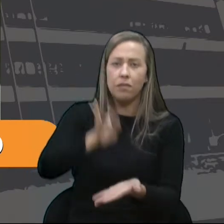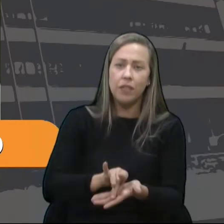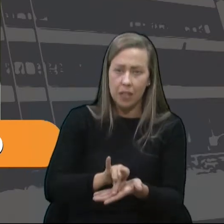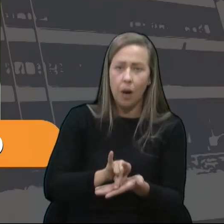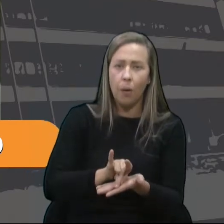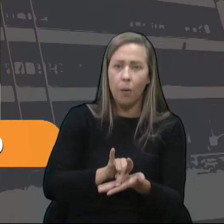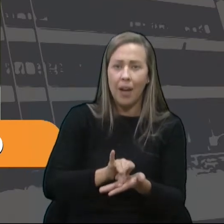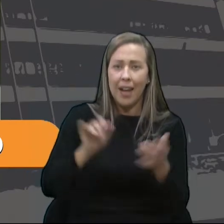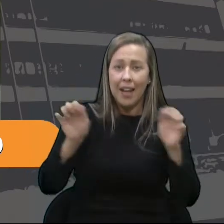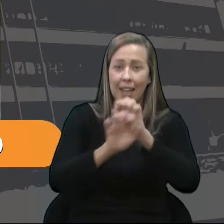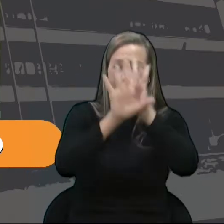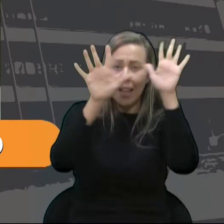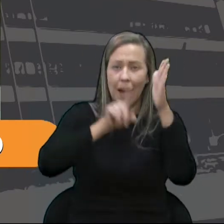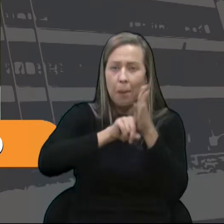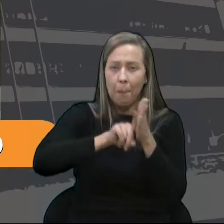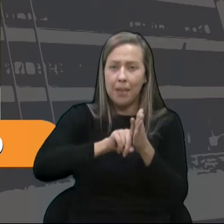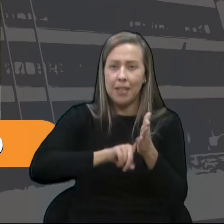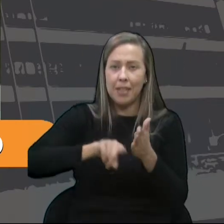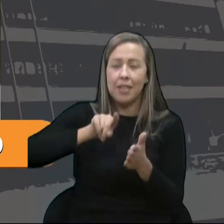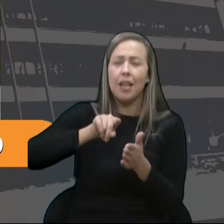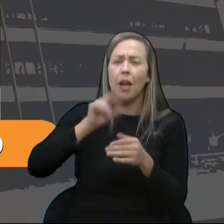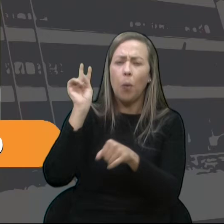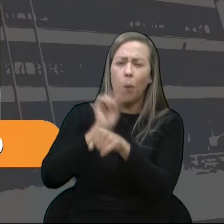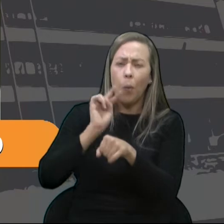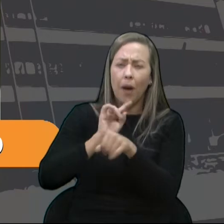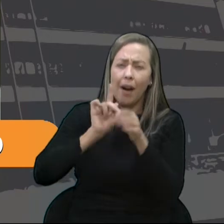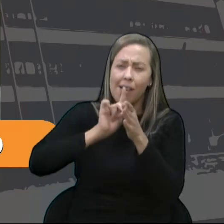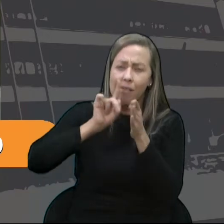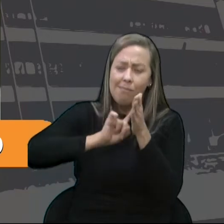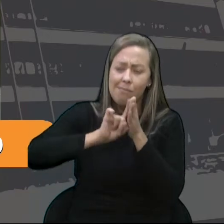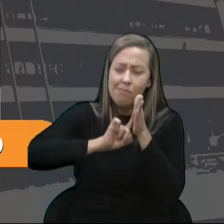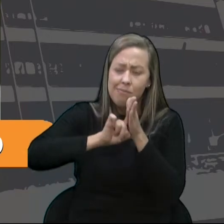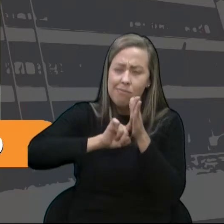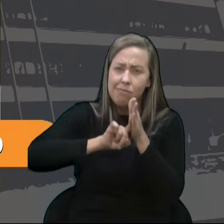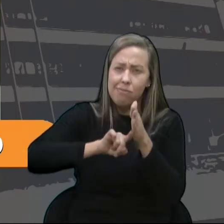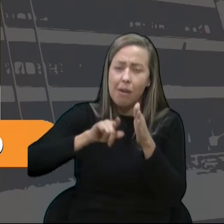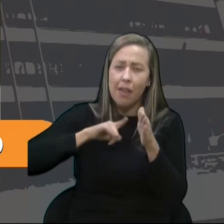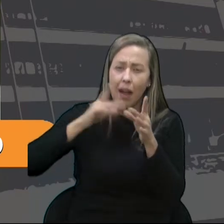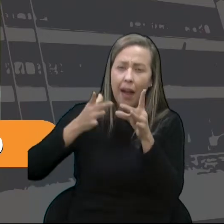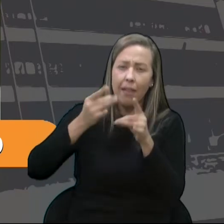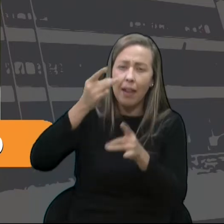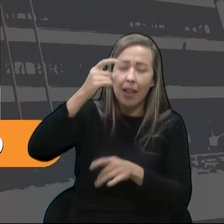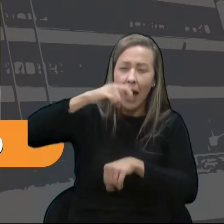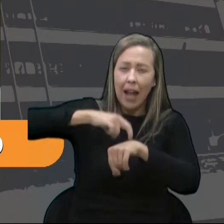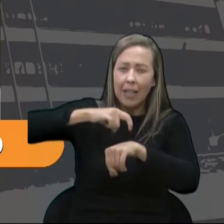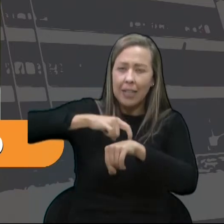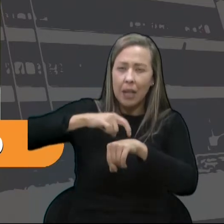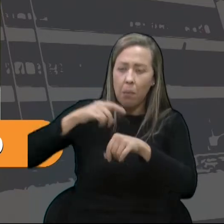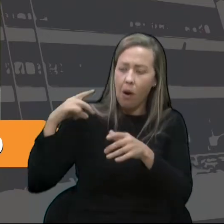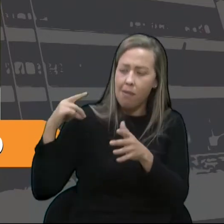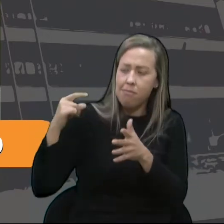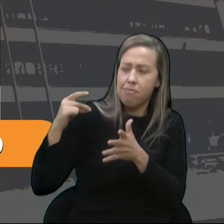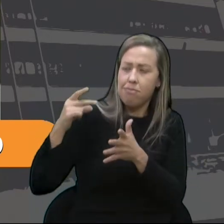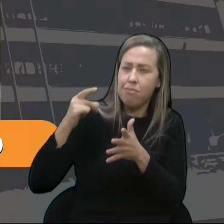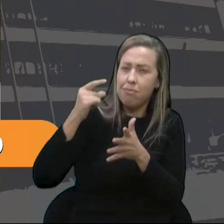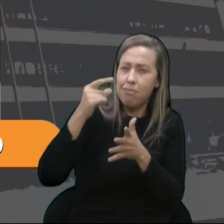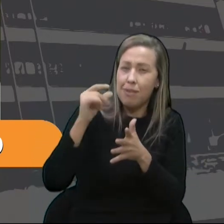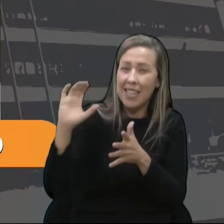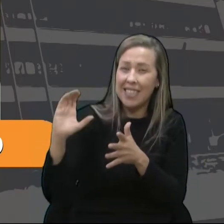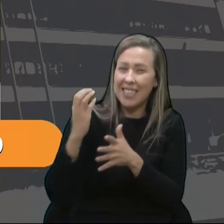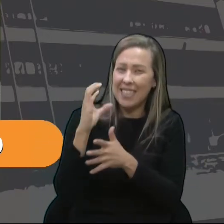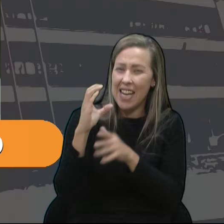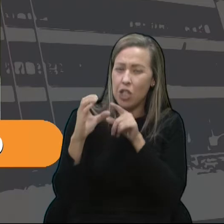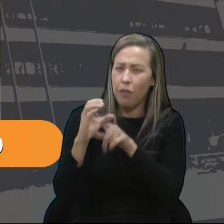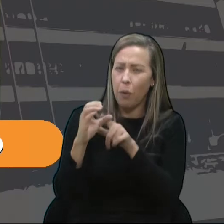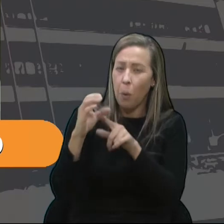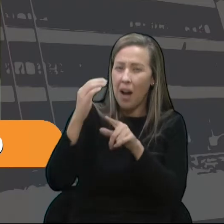consolidados em estudos cuidadosos, que demandam aquele tempo de espera para você